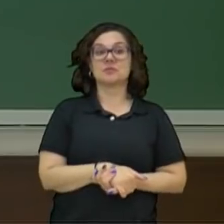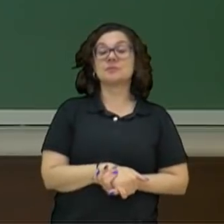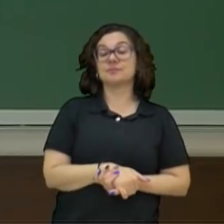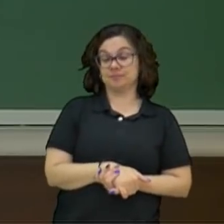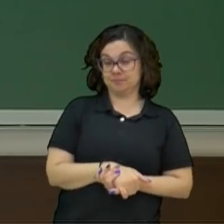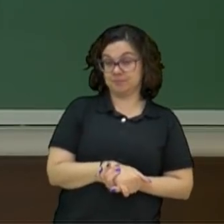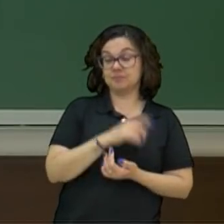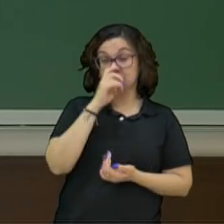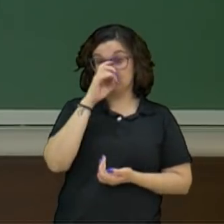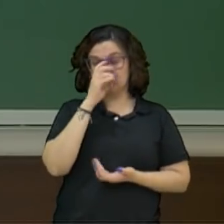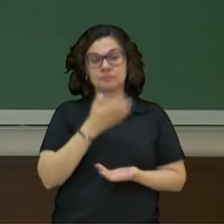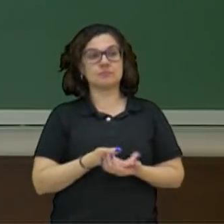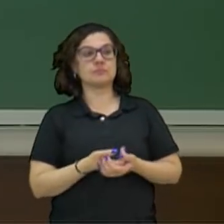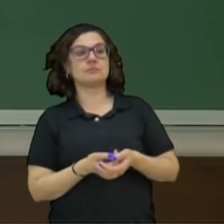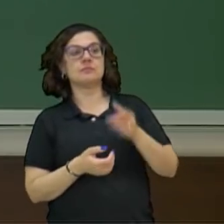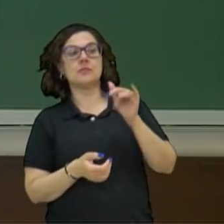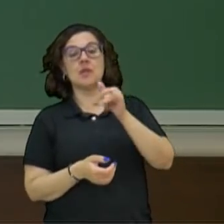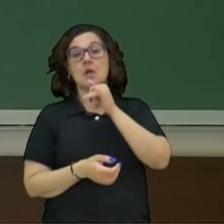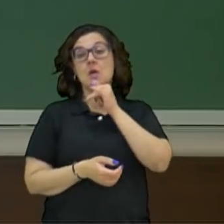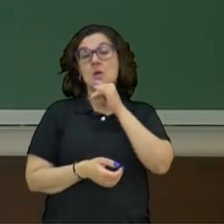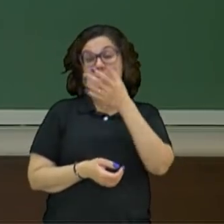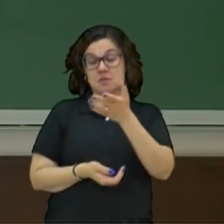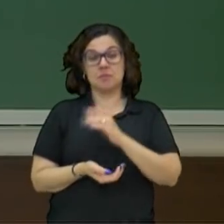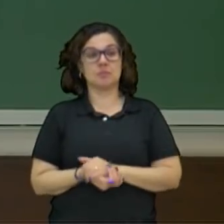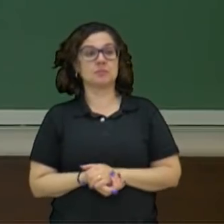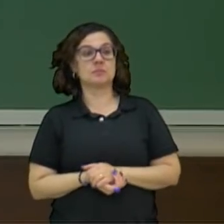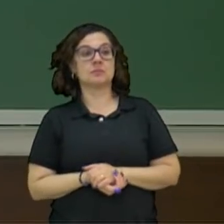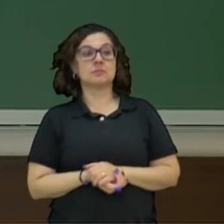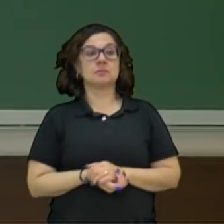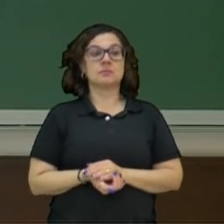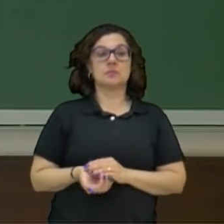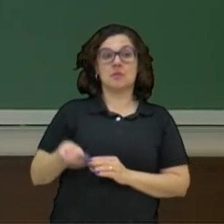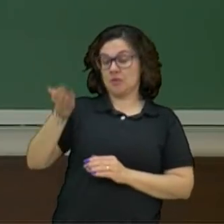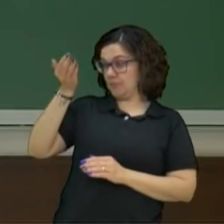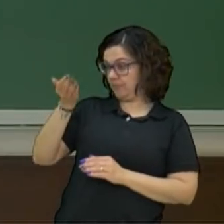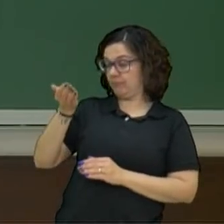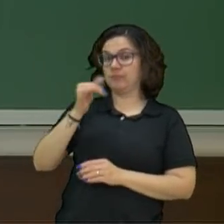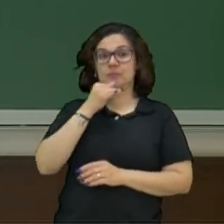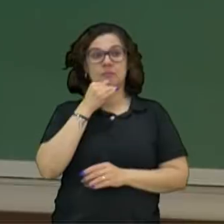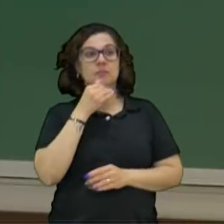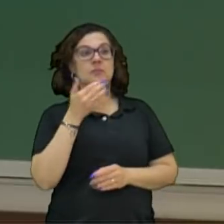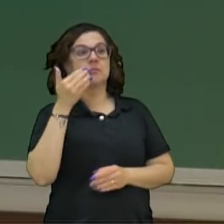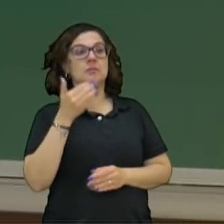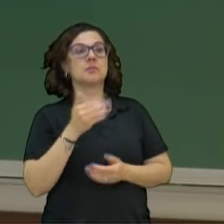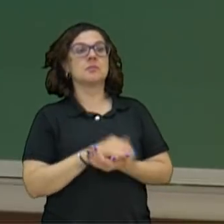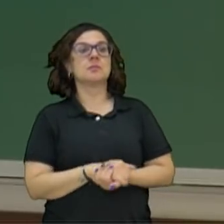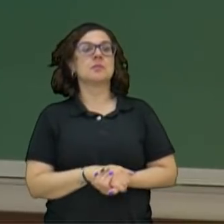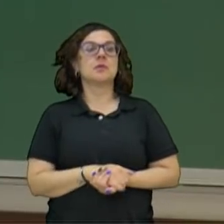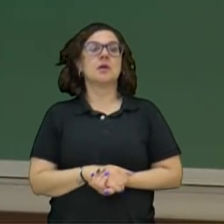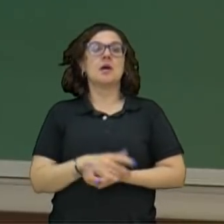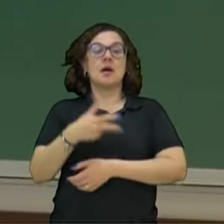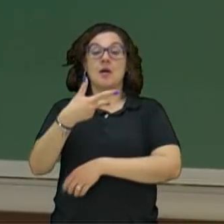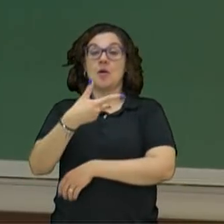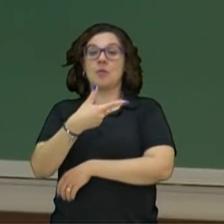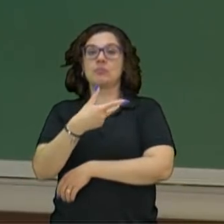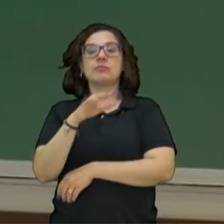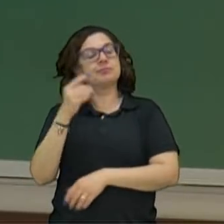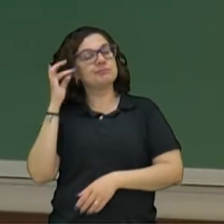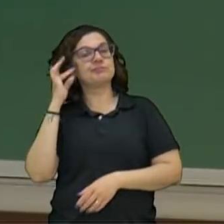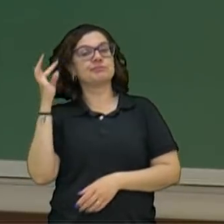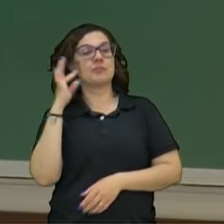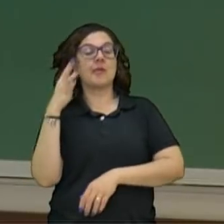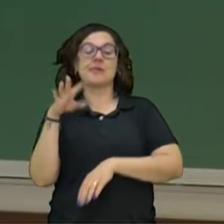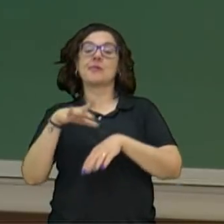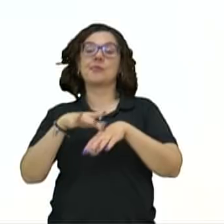agente causador da doença, tá? Eu vou te dar um exemplo aqui que vai ficar um pouquinho mais fácil de entender. Vamos pensar numa doença específica,